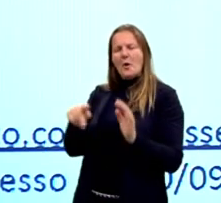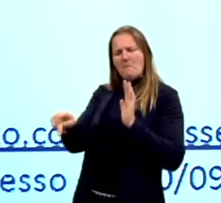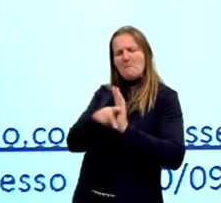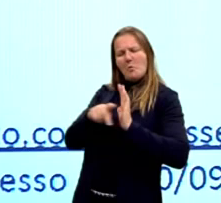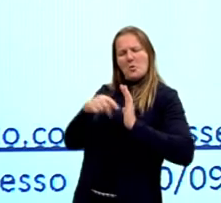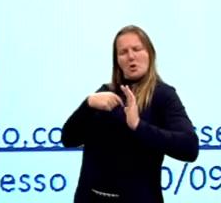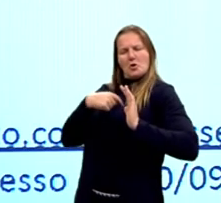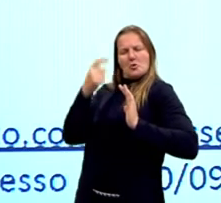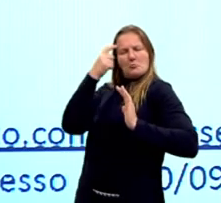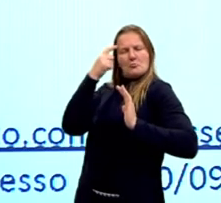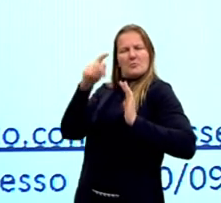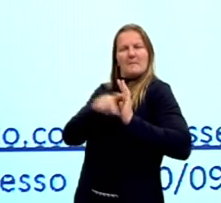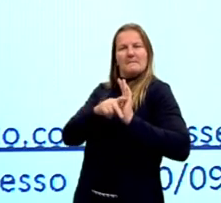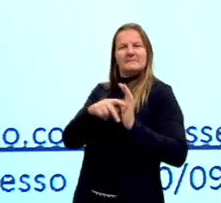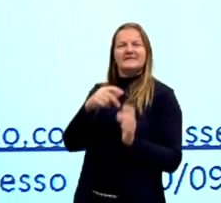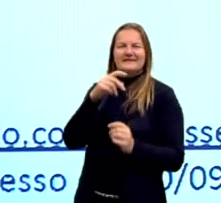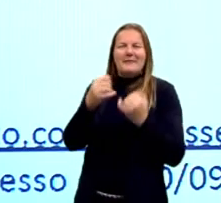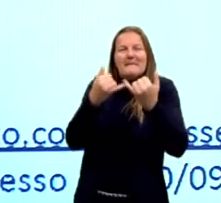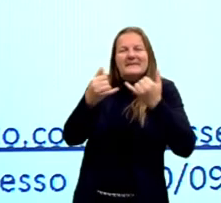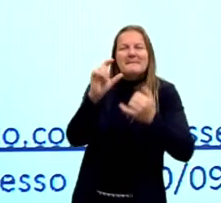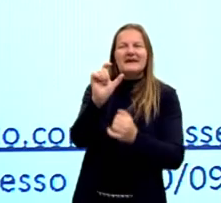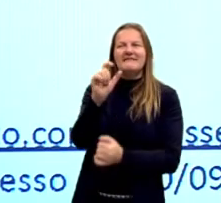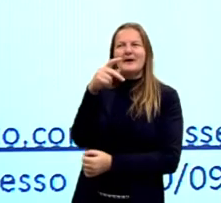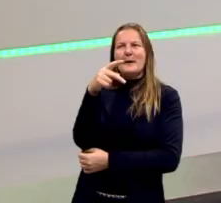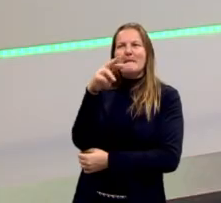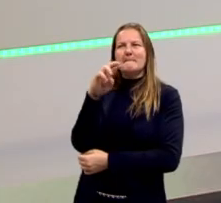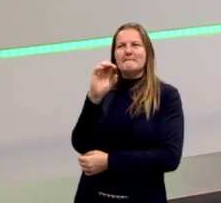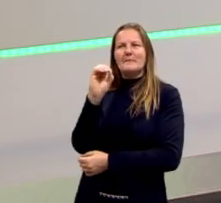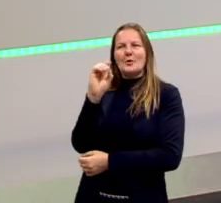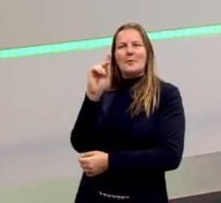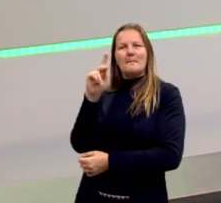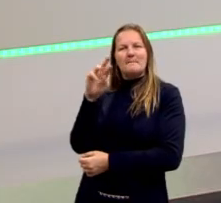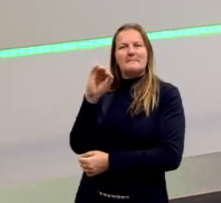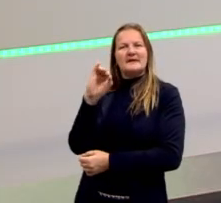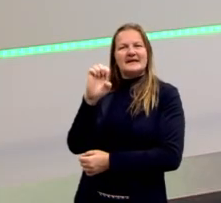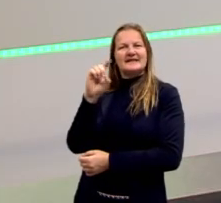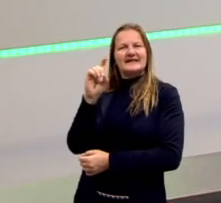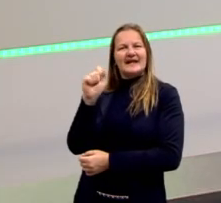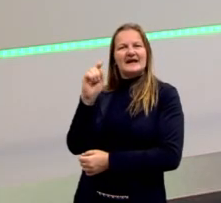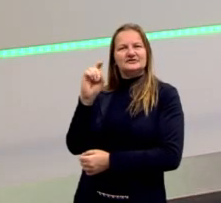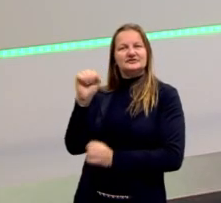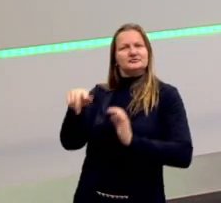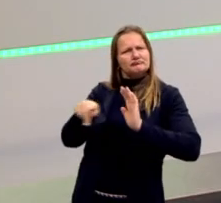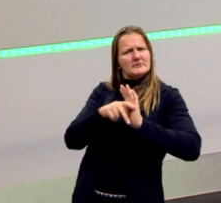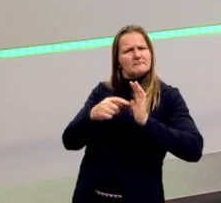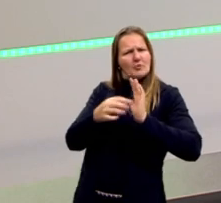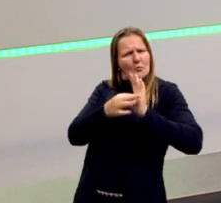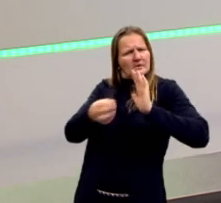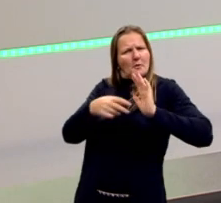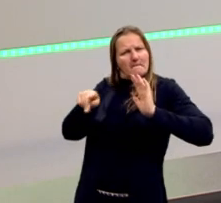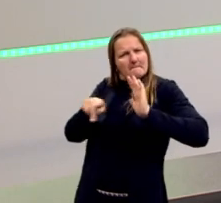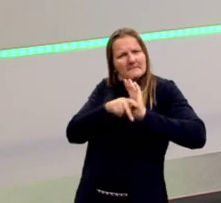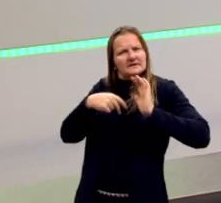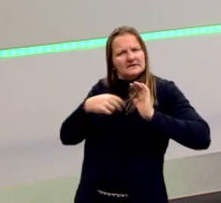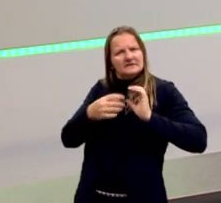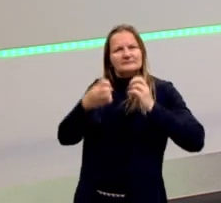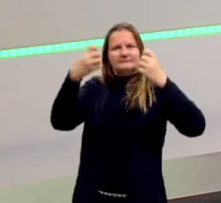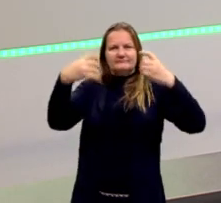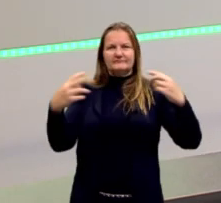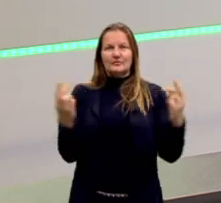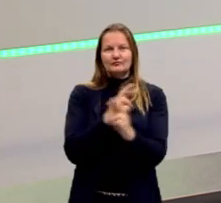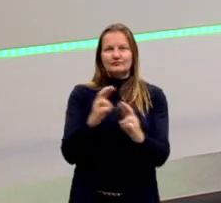propriedade na então é falar com alguns né falar sobre algo com propriedades saber sobre aquilo que a gente está